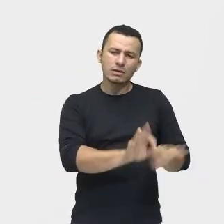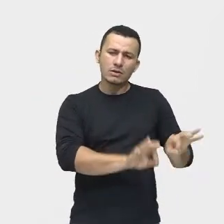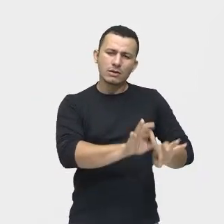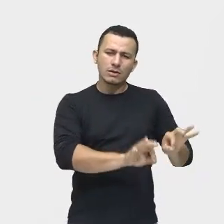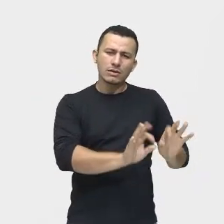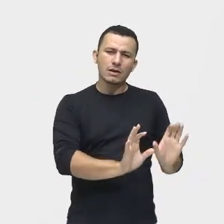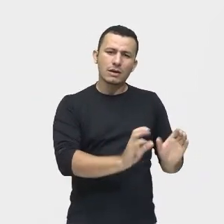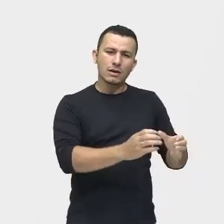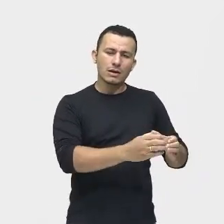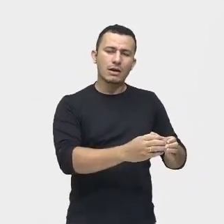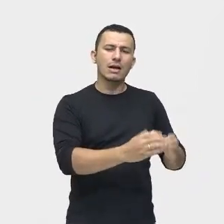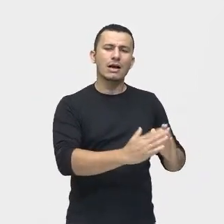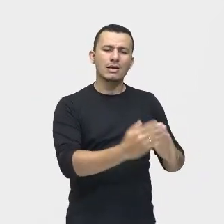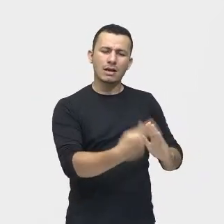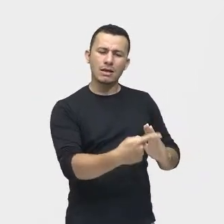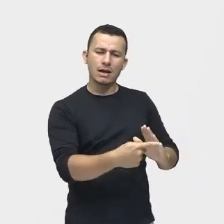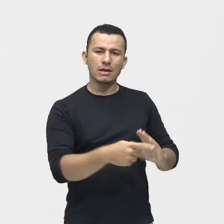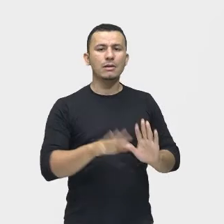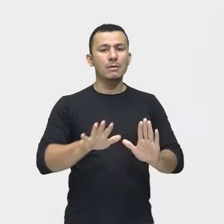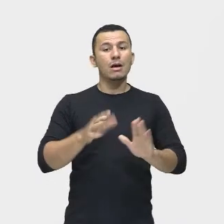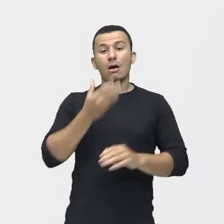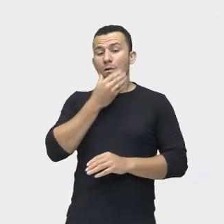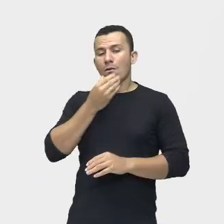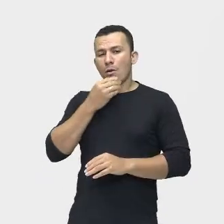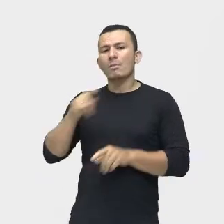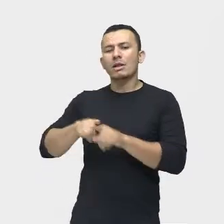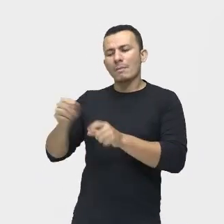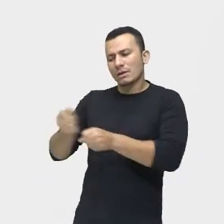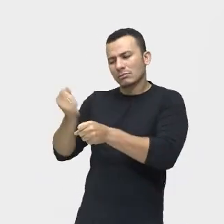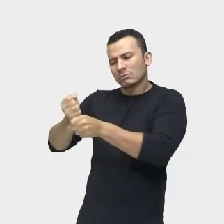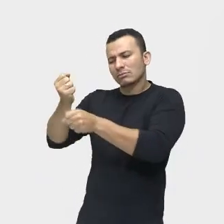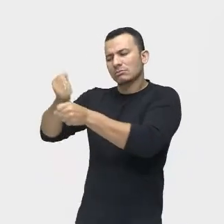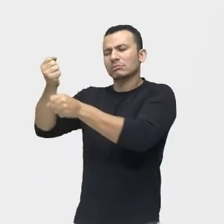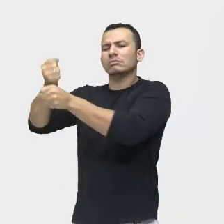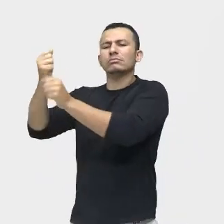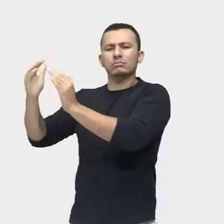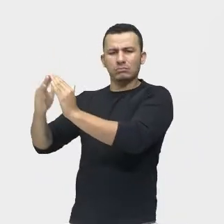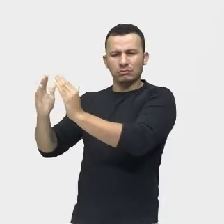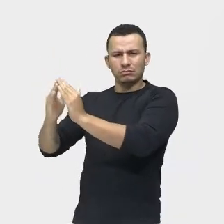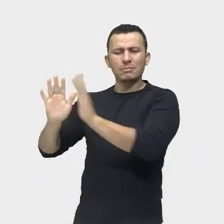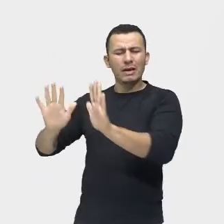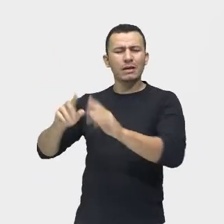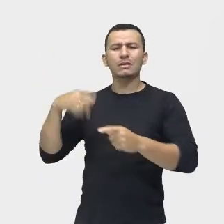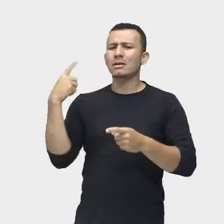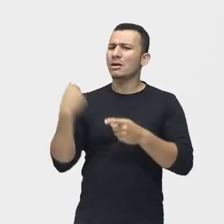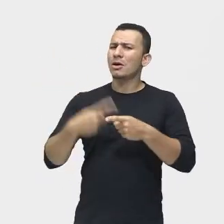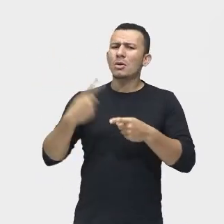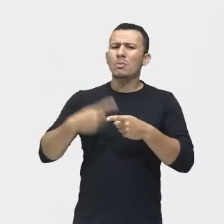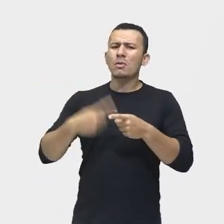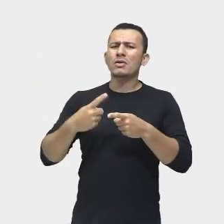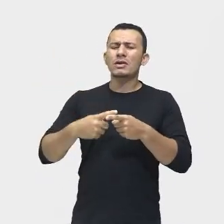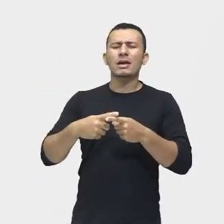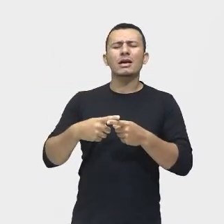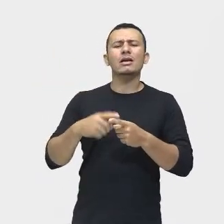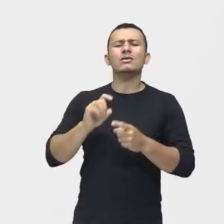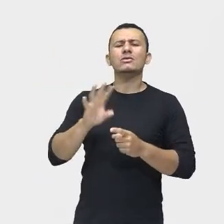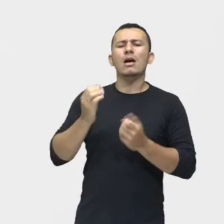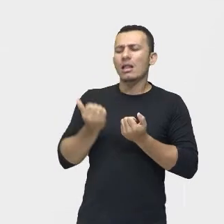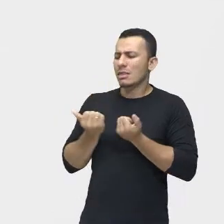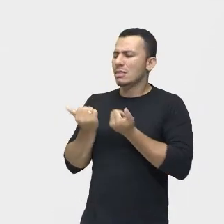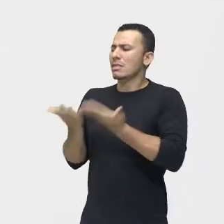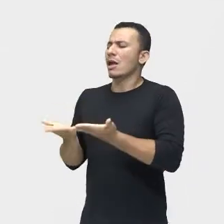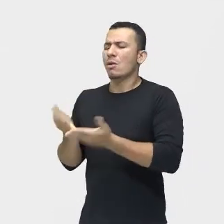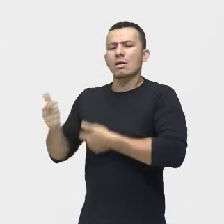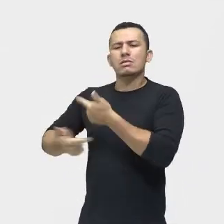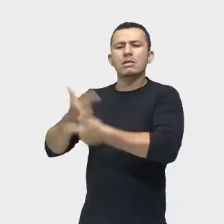casa, mas por que apenas ao homem é atribuída essa